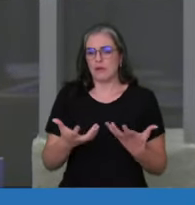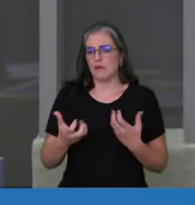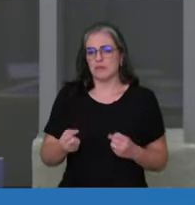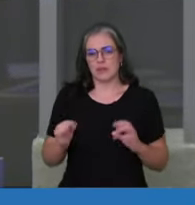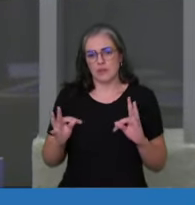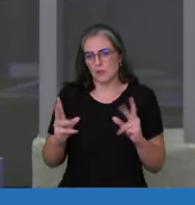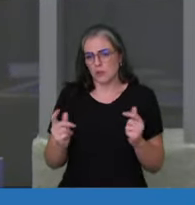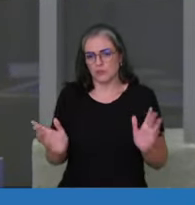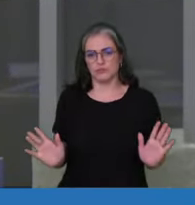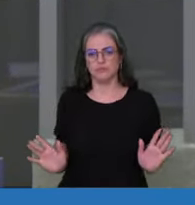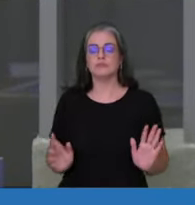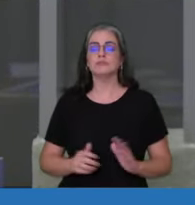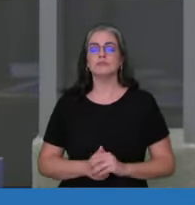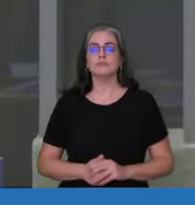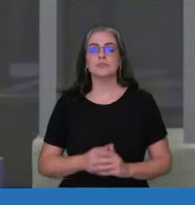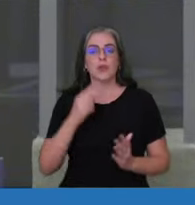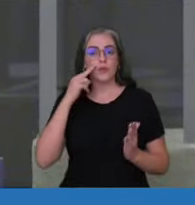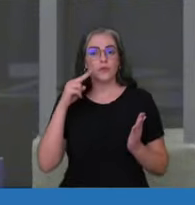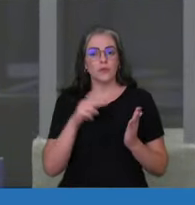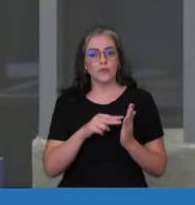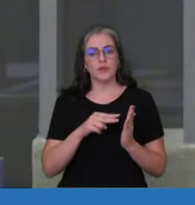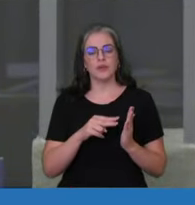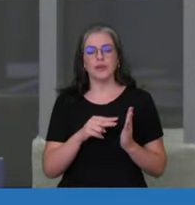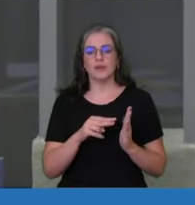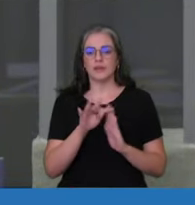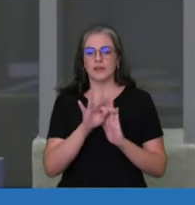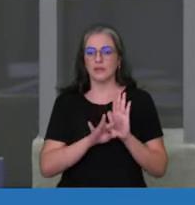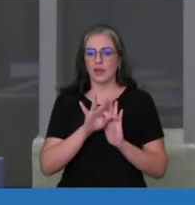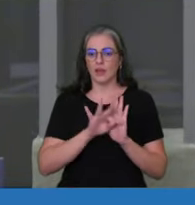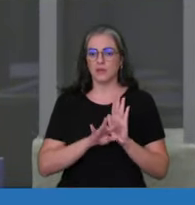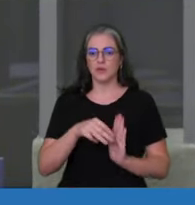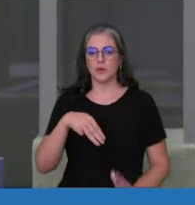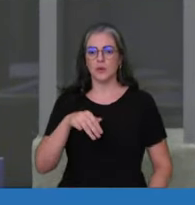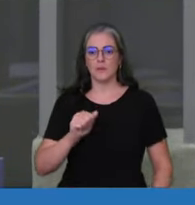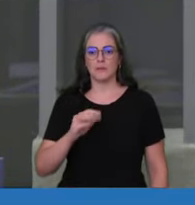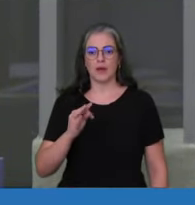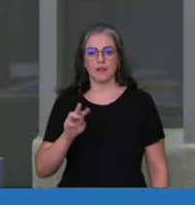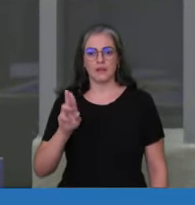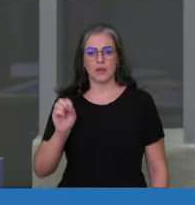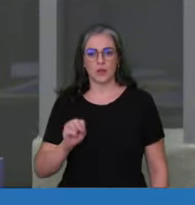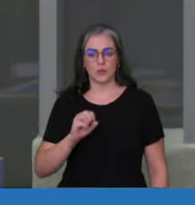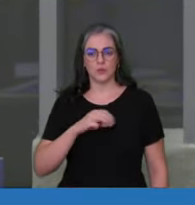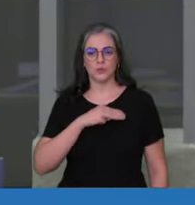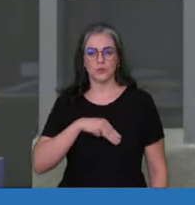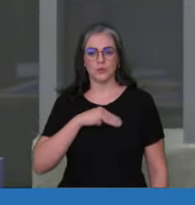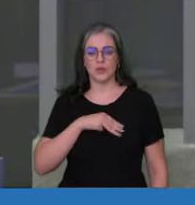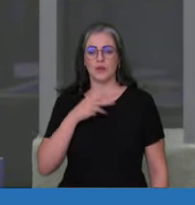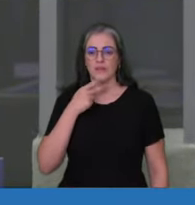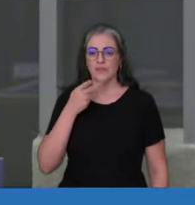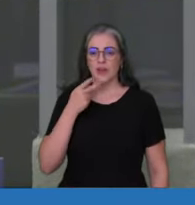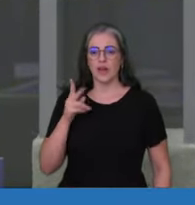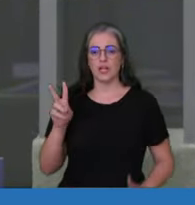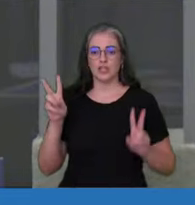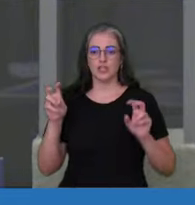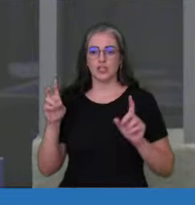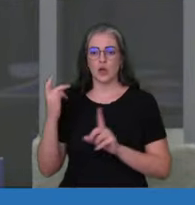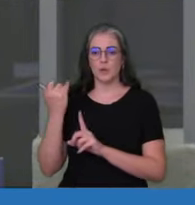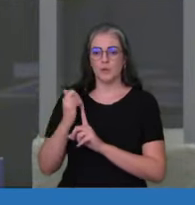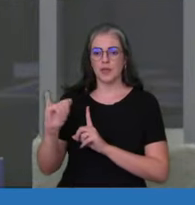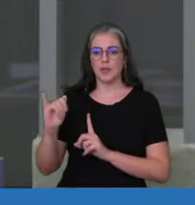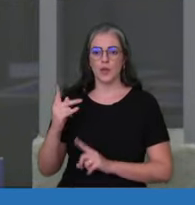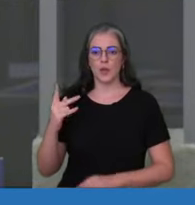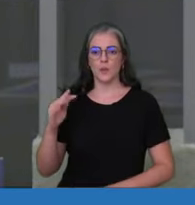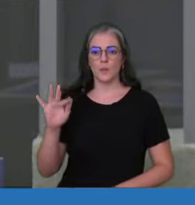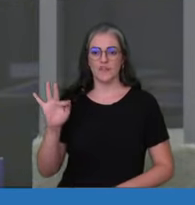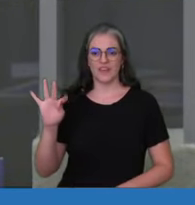que estava em Mateus, citando o profeta Jeremias. Um pranto se ouviu